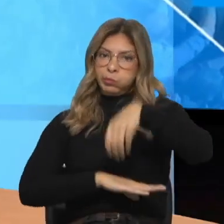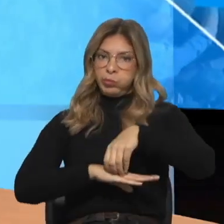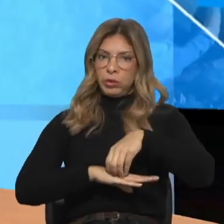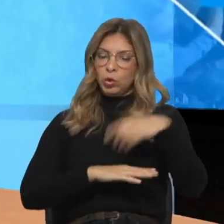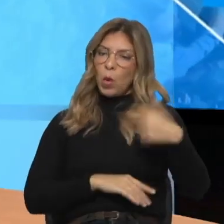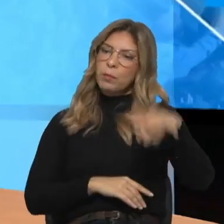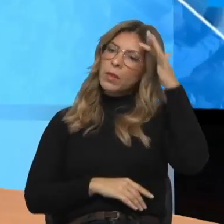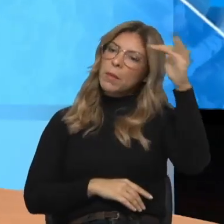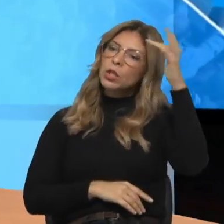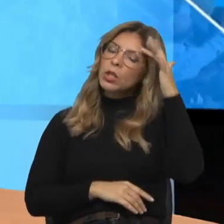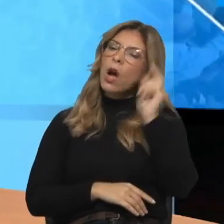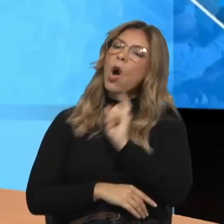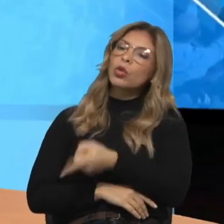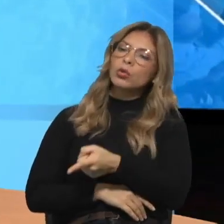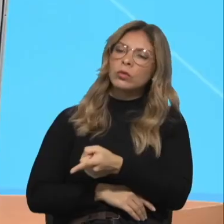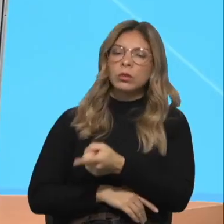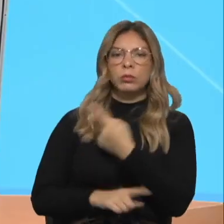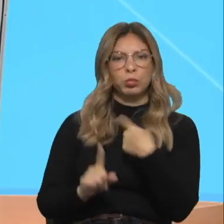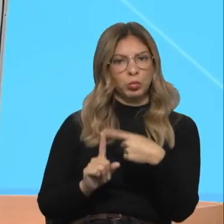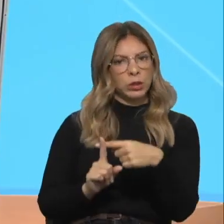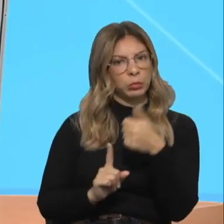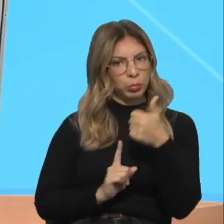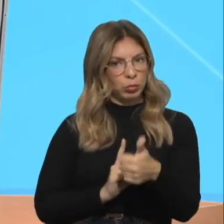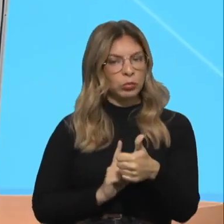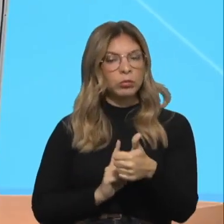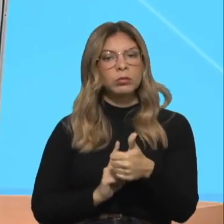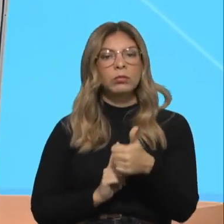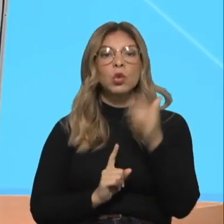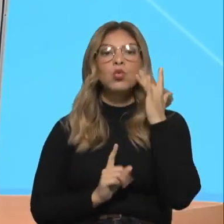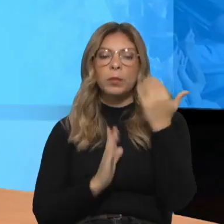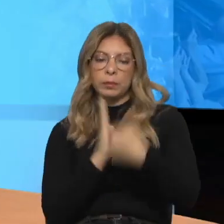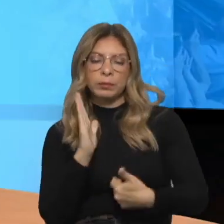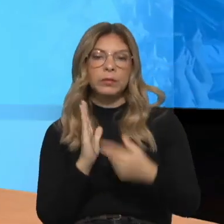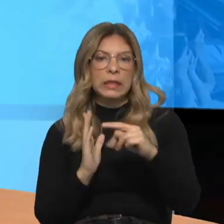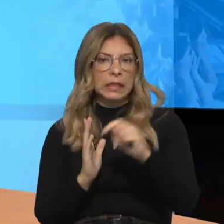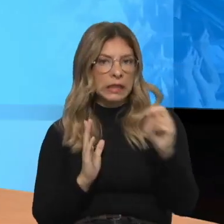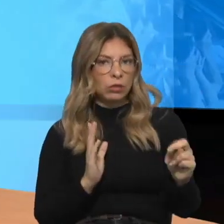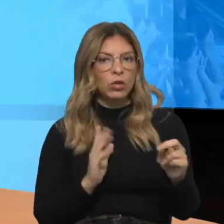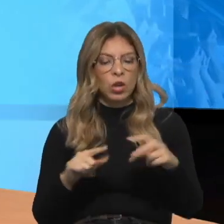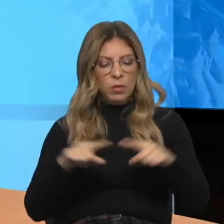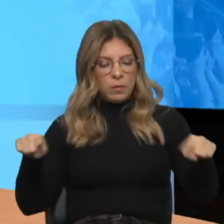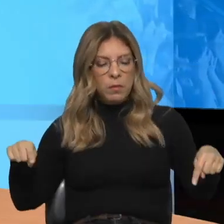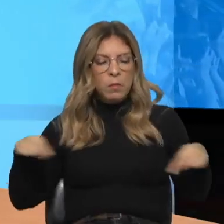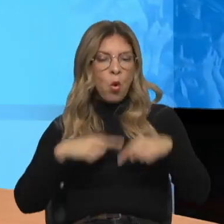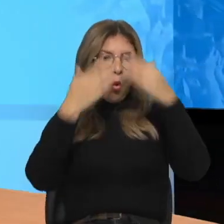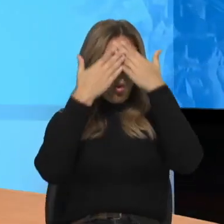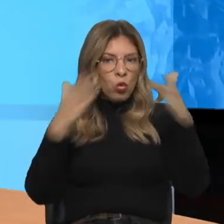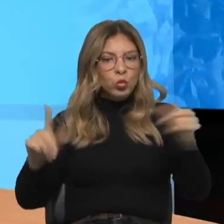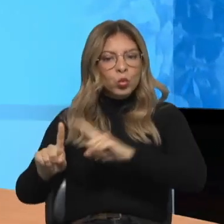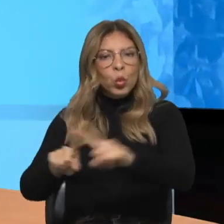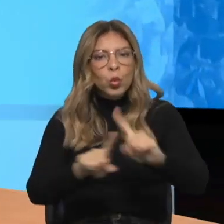como este bom lugar que o padre Frazão Correia descreve, por exemplo, na página 33, como um espaço aberto por múltiplas dinâmicas